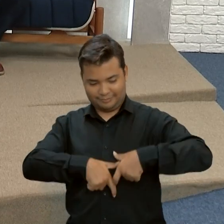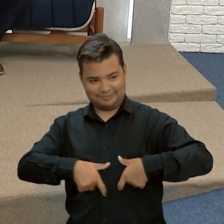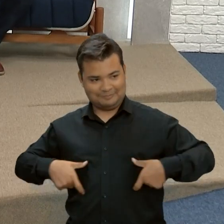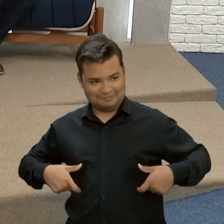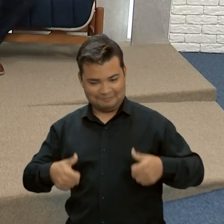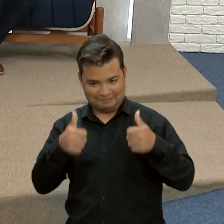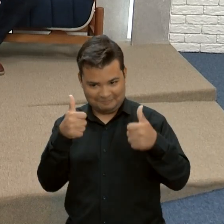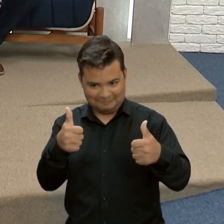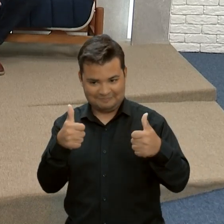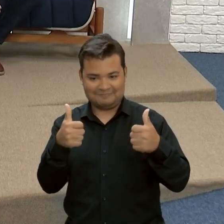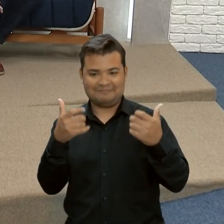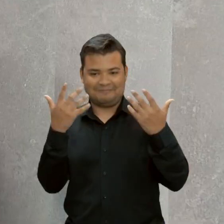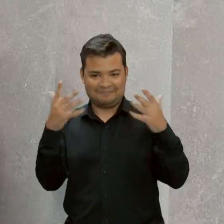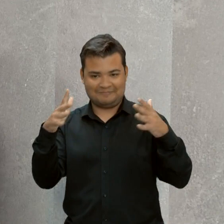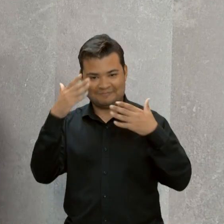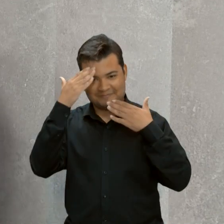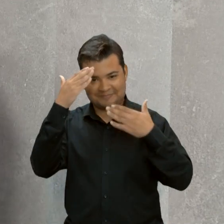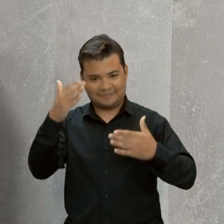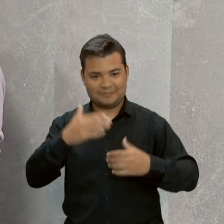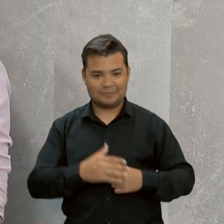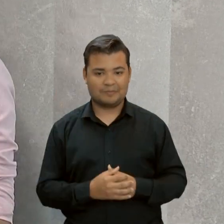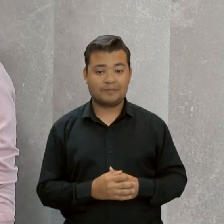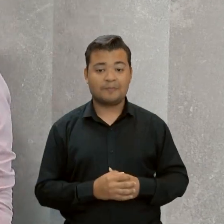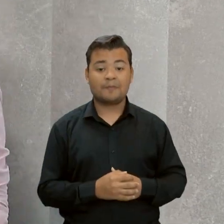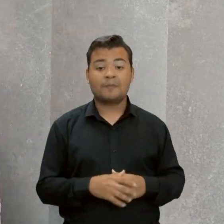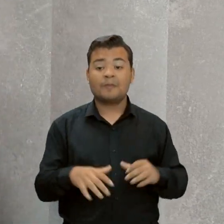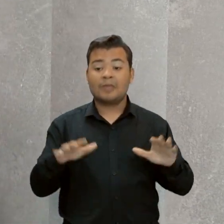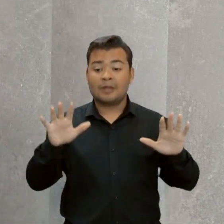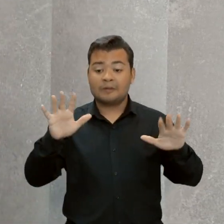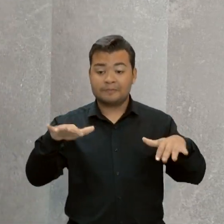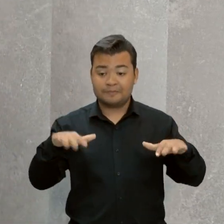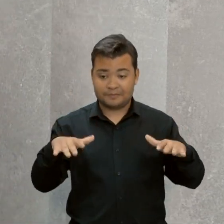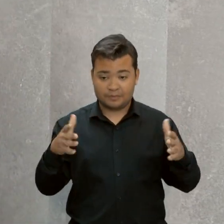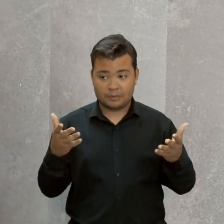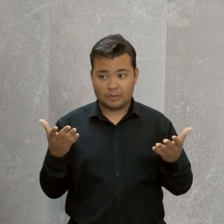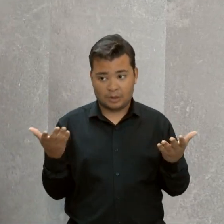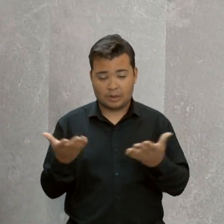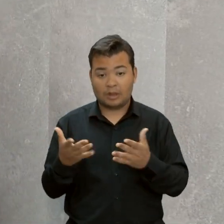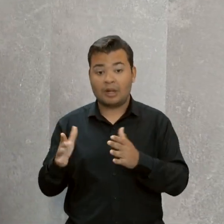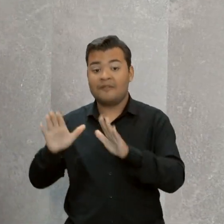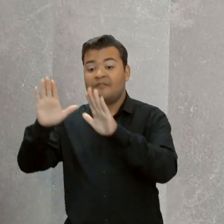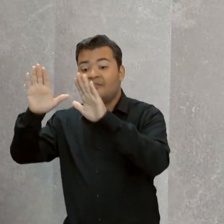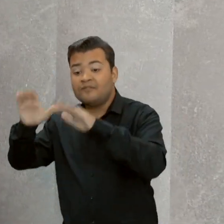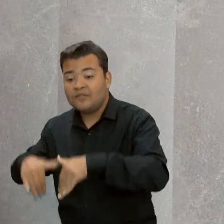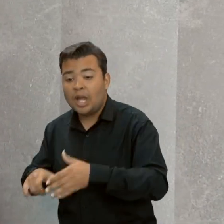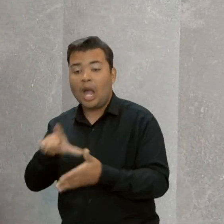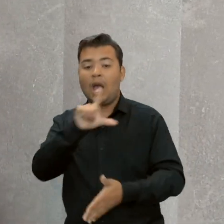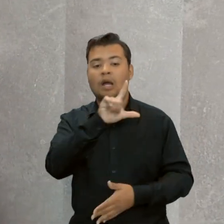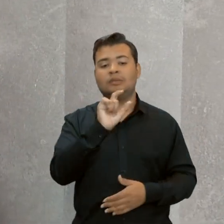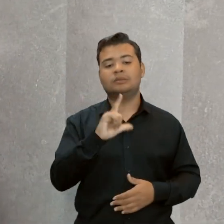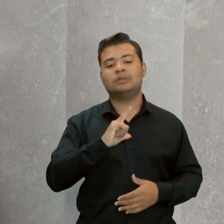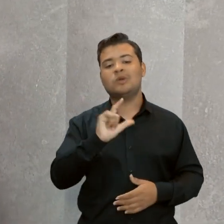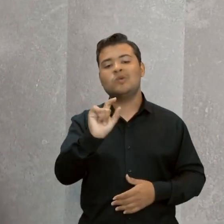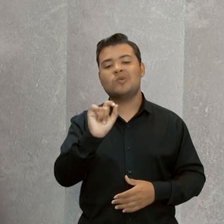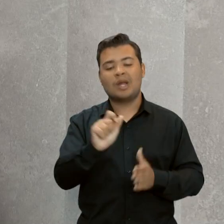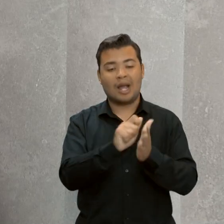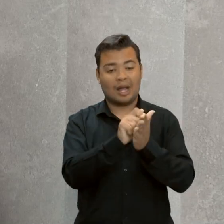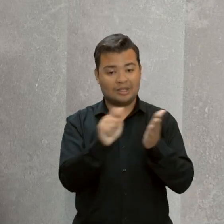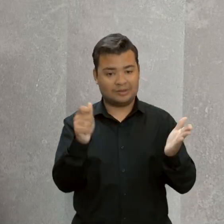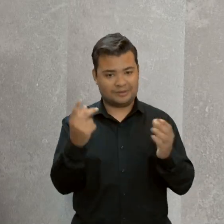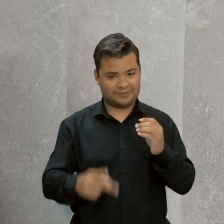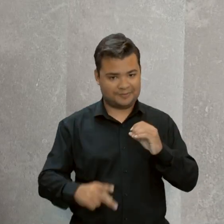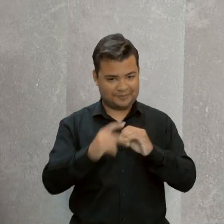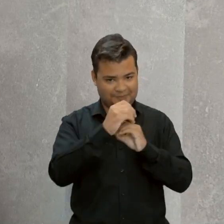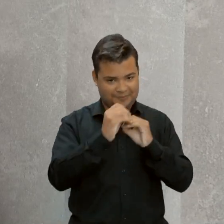oportunidade. Valeu, muito obrigado. Pessoal, olha só, e agora antes da gente ir embora, então, vamos conferir a agenda de eventos, ações